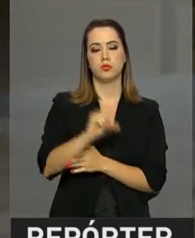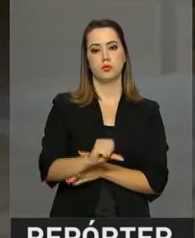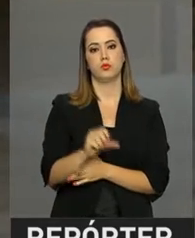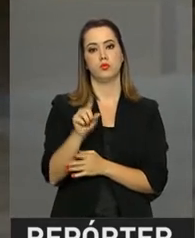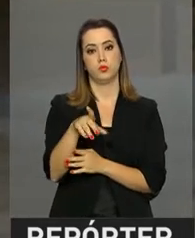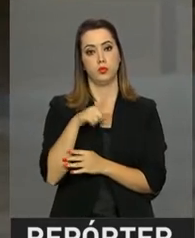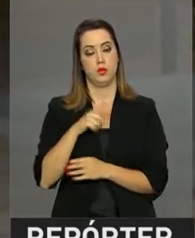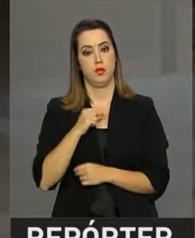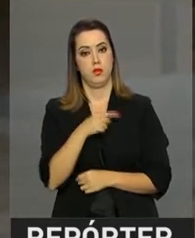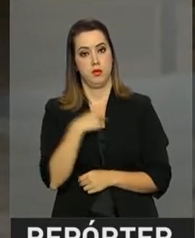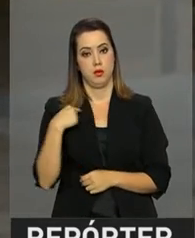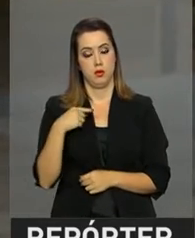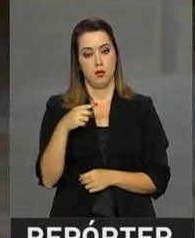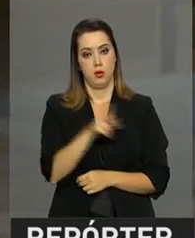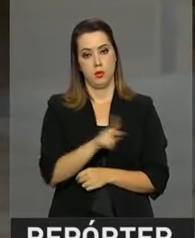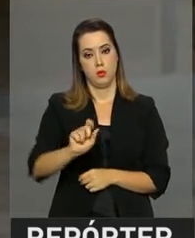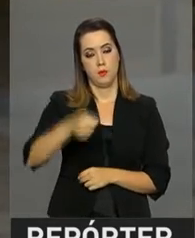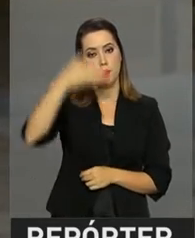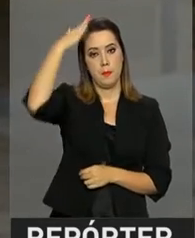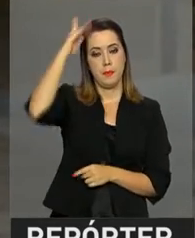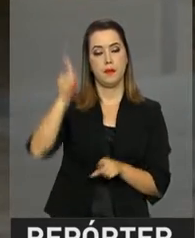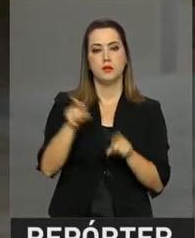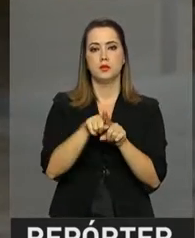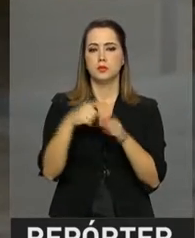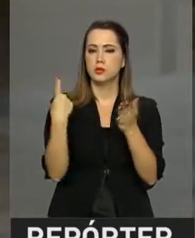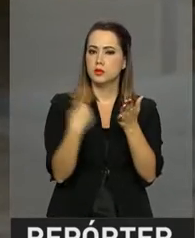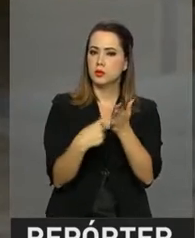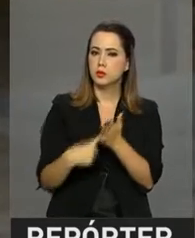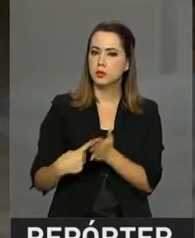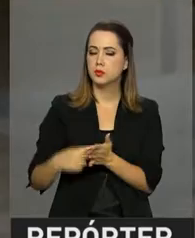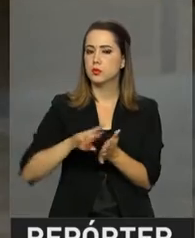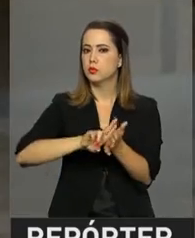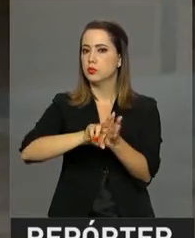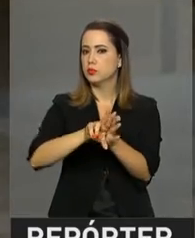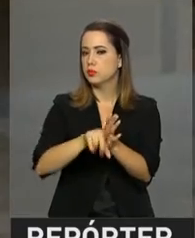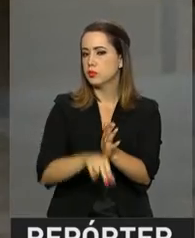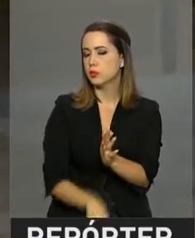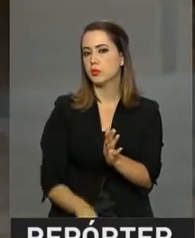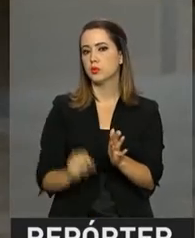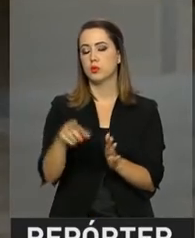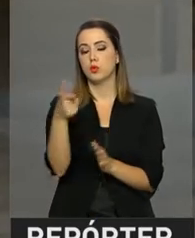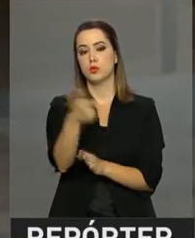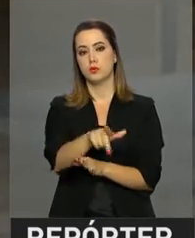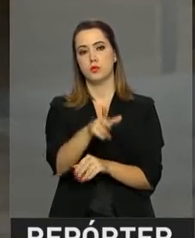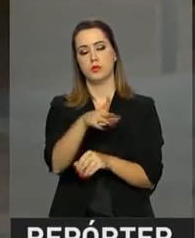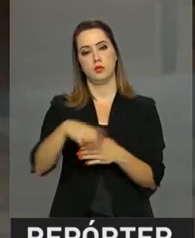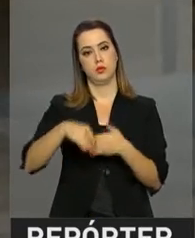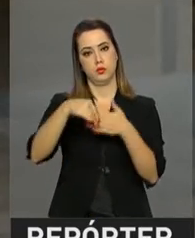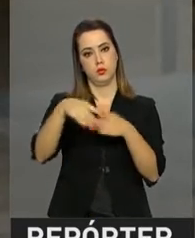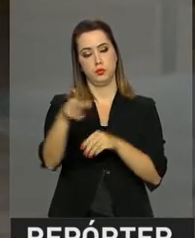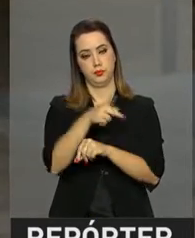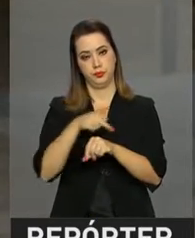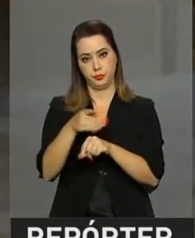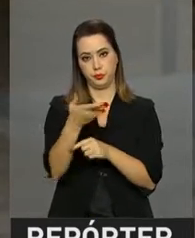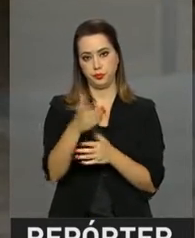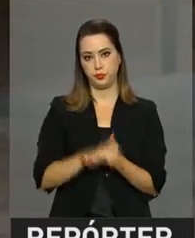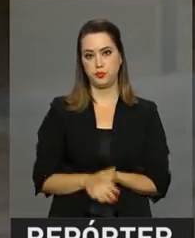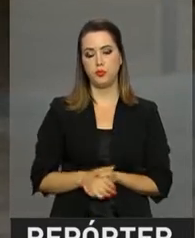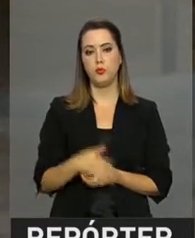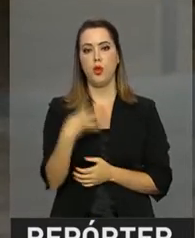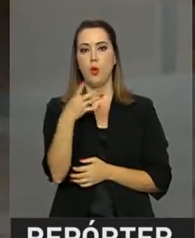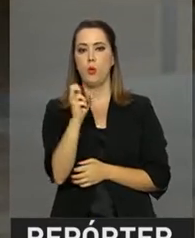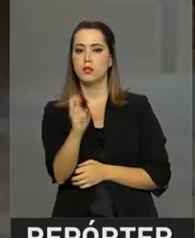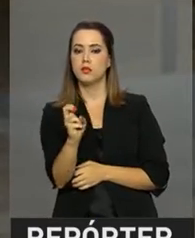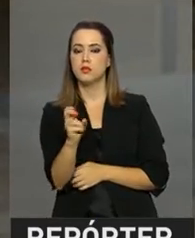tem compromissos marcados com lideranças da Arábia Saudita, Itália, Espanha e Japão. Já nos dias 4